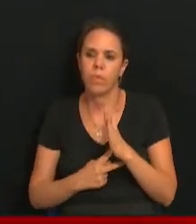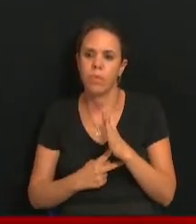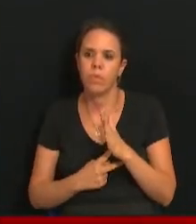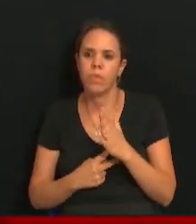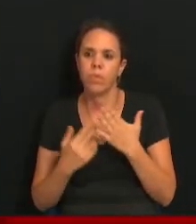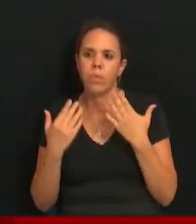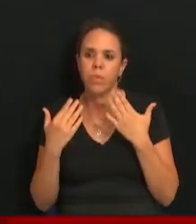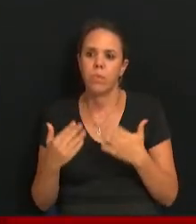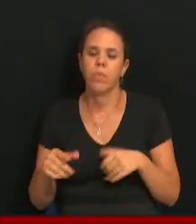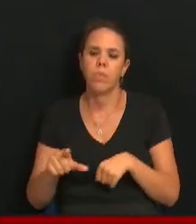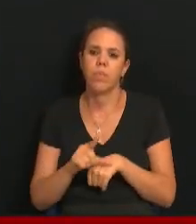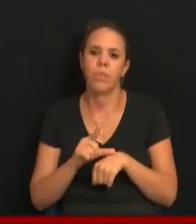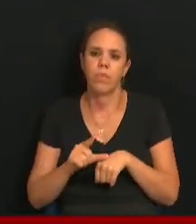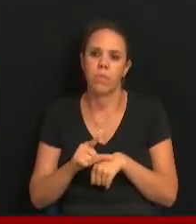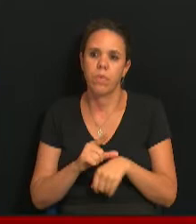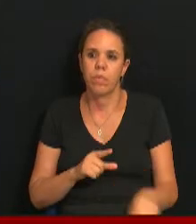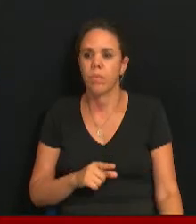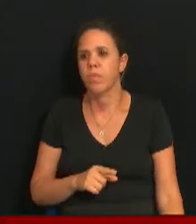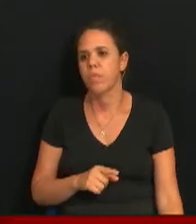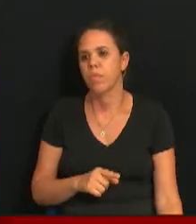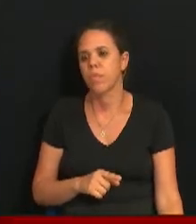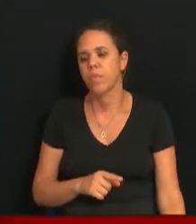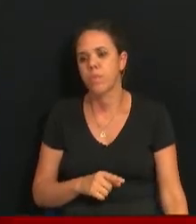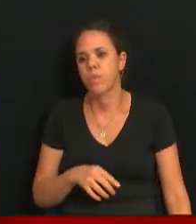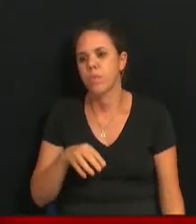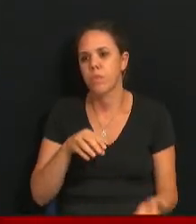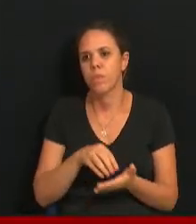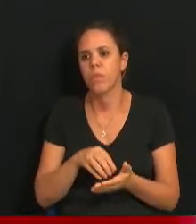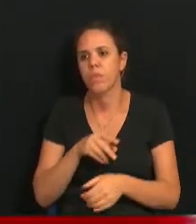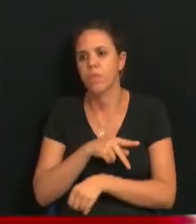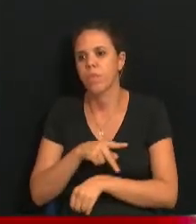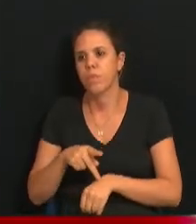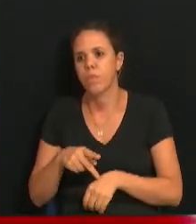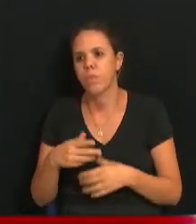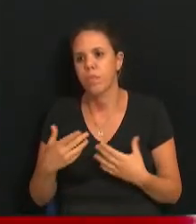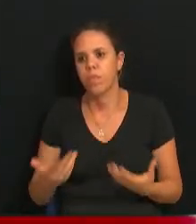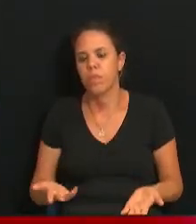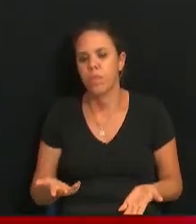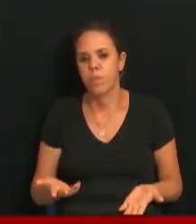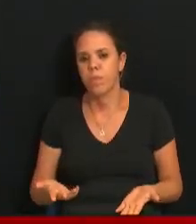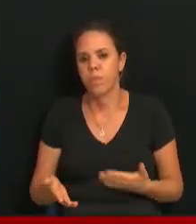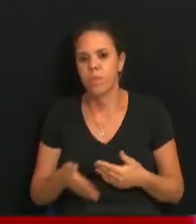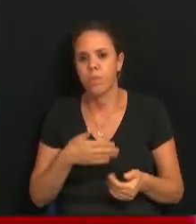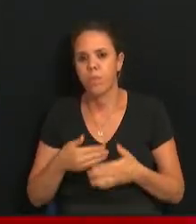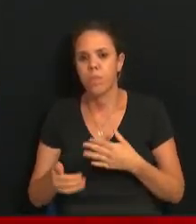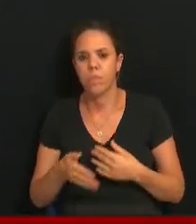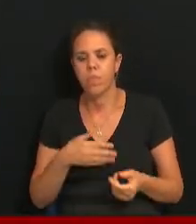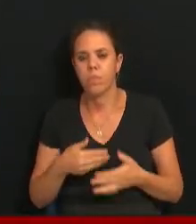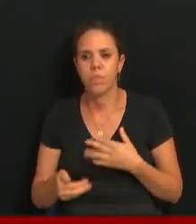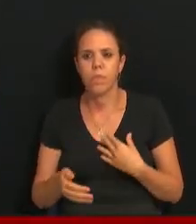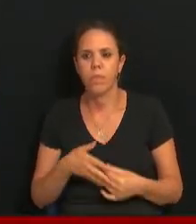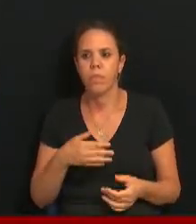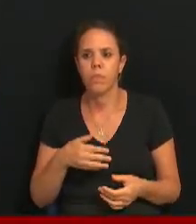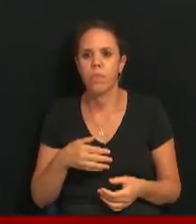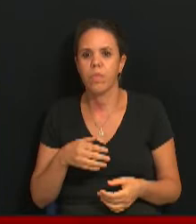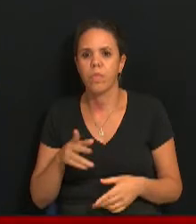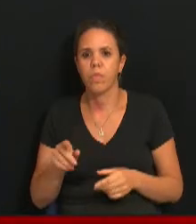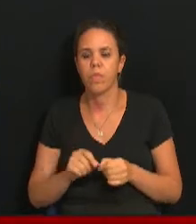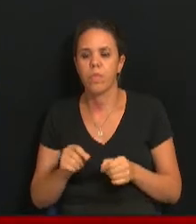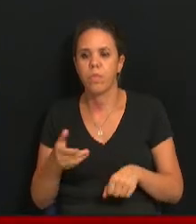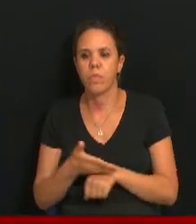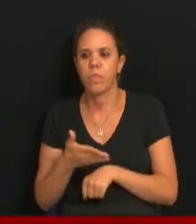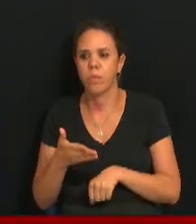ao legislativo, frente ao departamento pedagógico, enfim, frente a qualquer ente que faça parte,